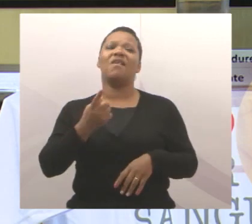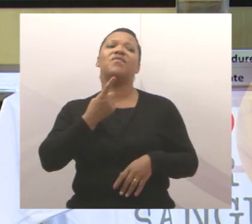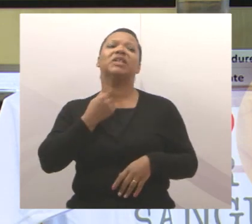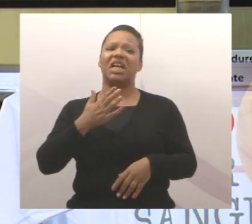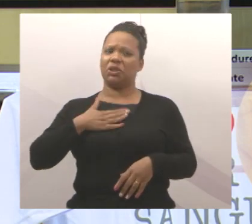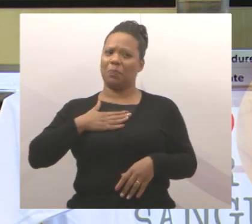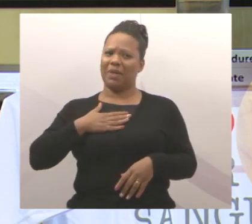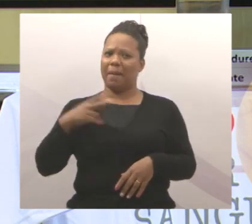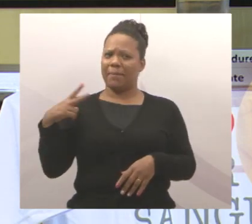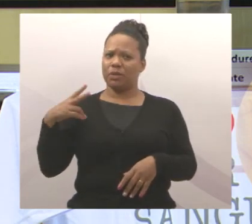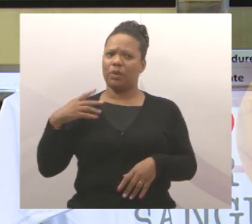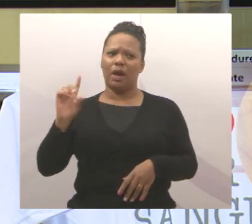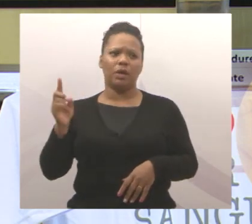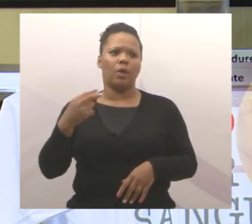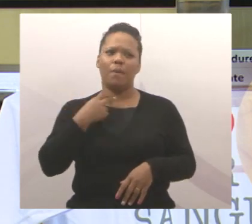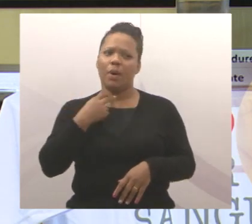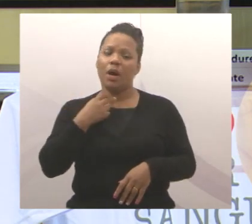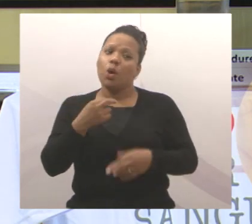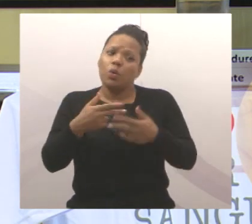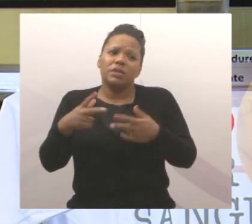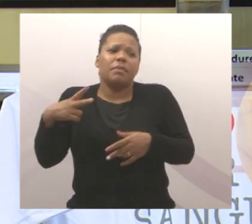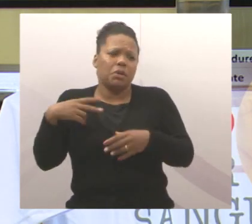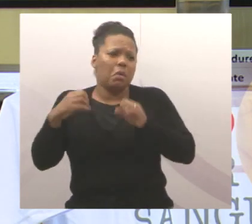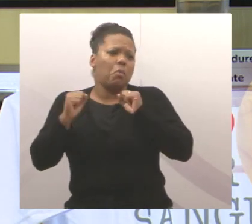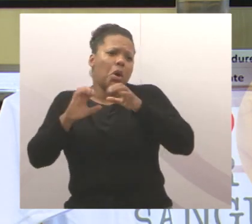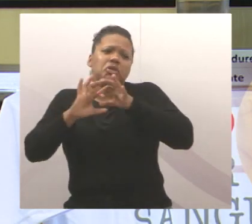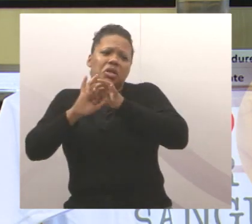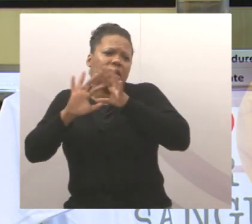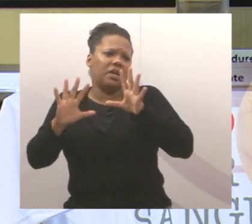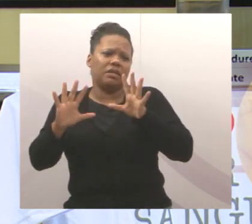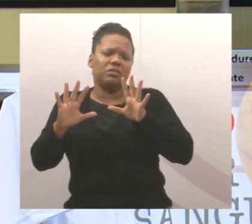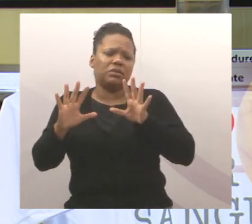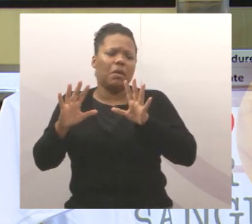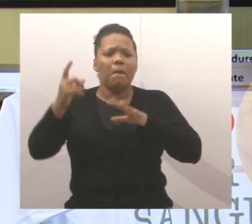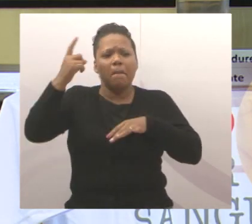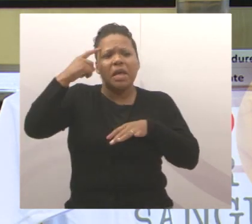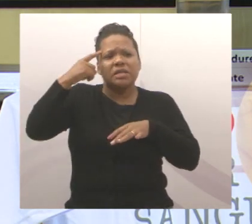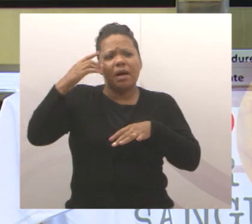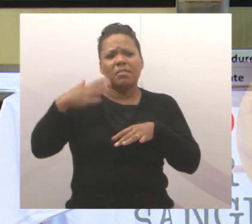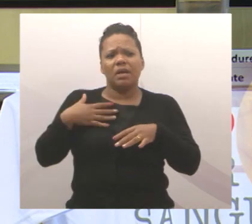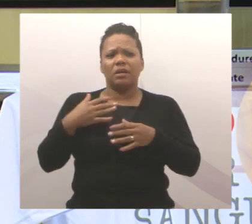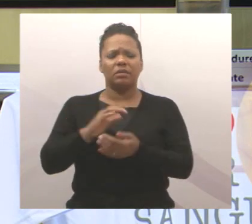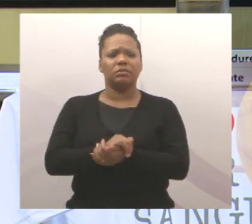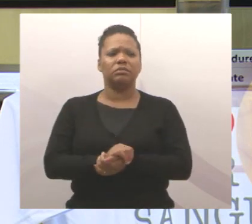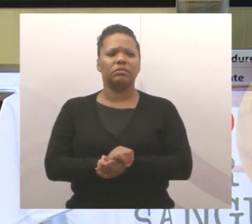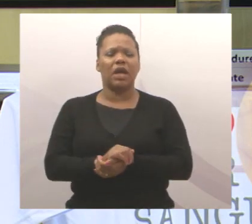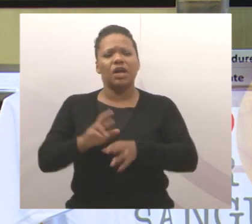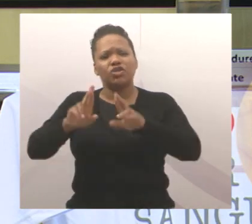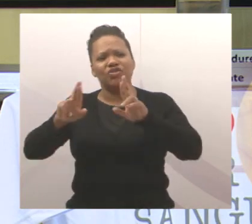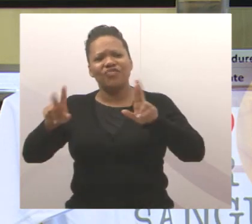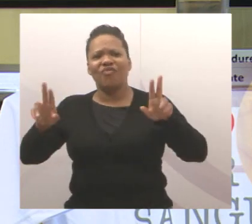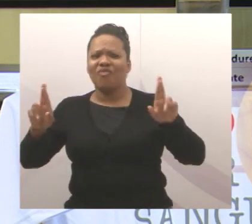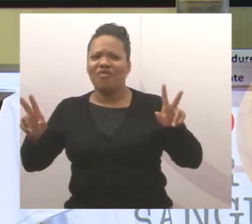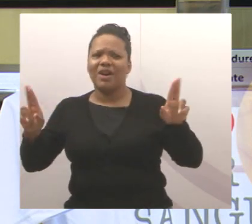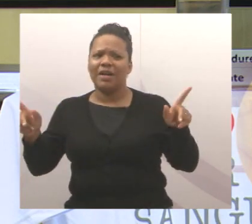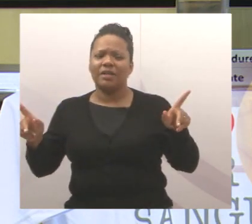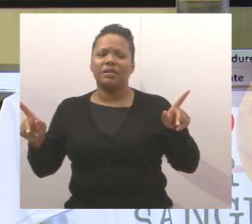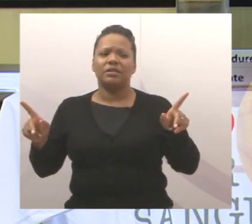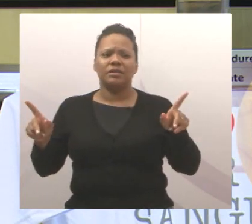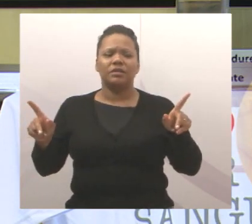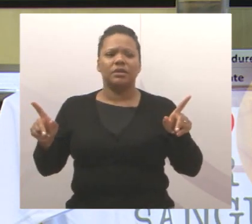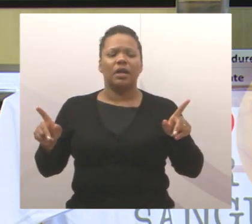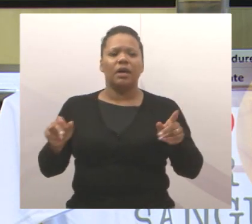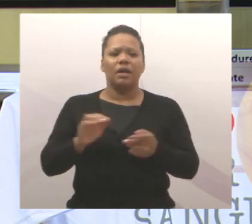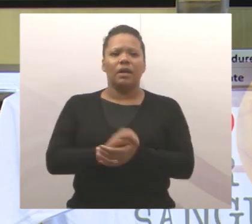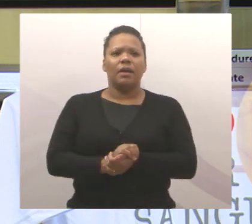pessoal, enquanto na administração particular é lícito fazer tudo o que a lei não proíbe. Na administração pública só é